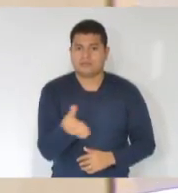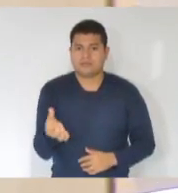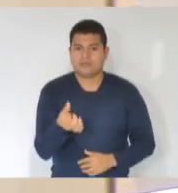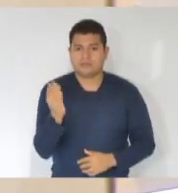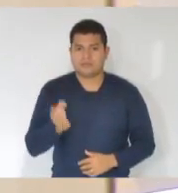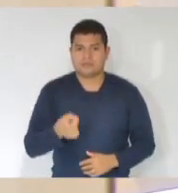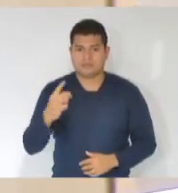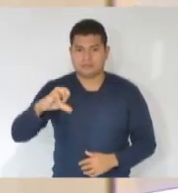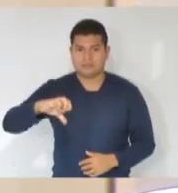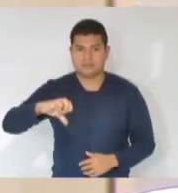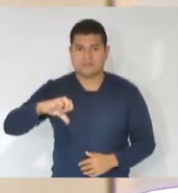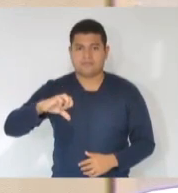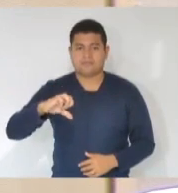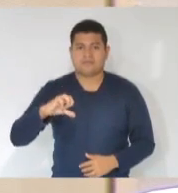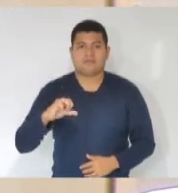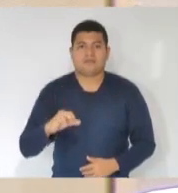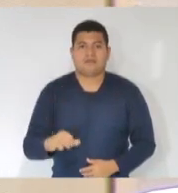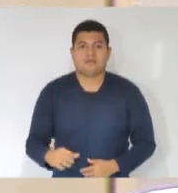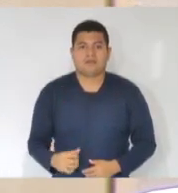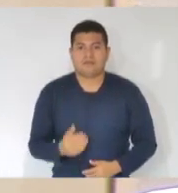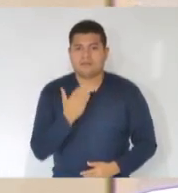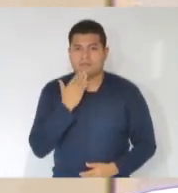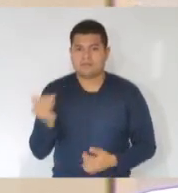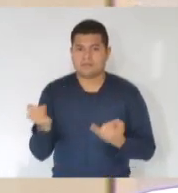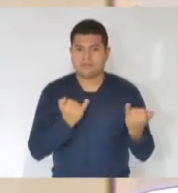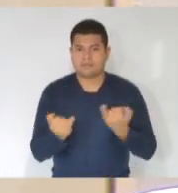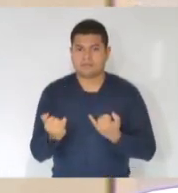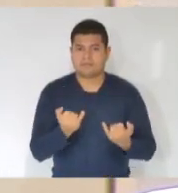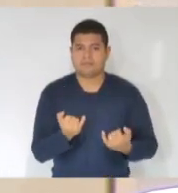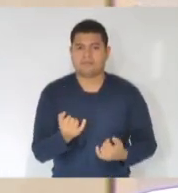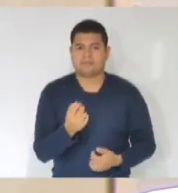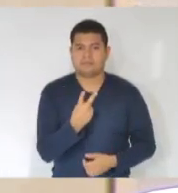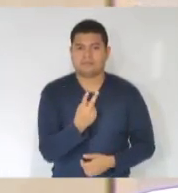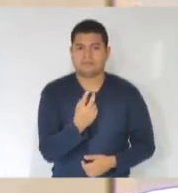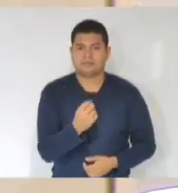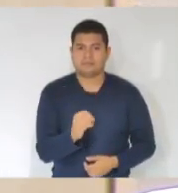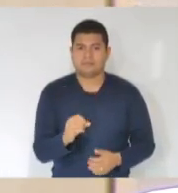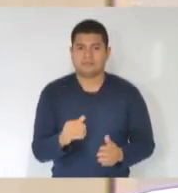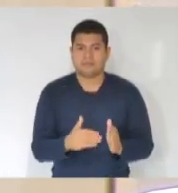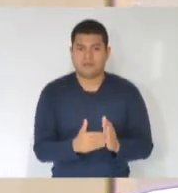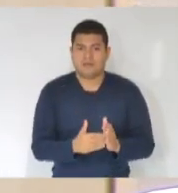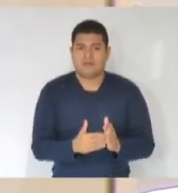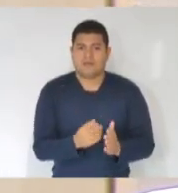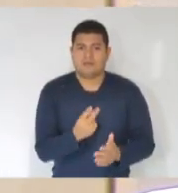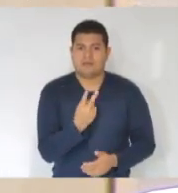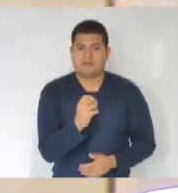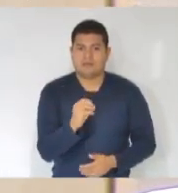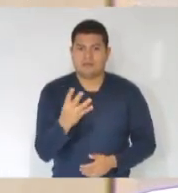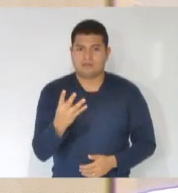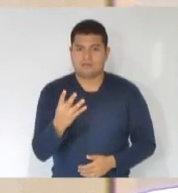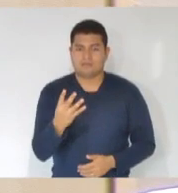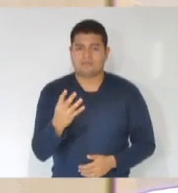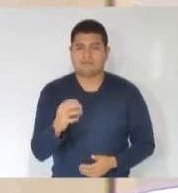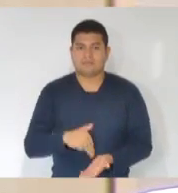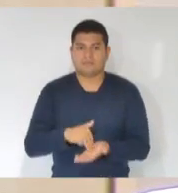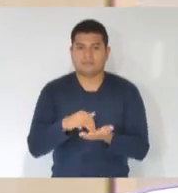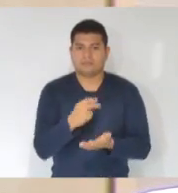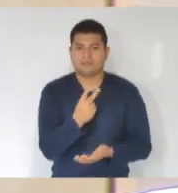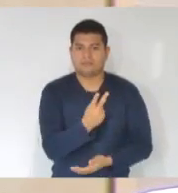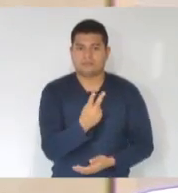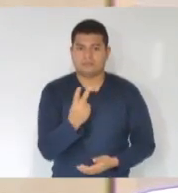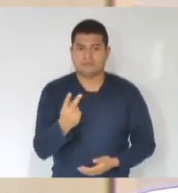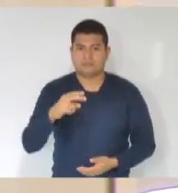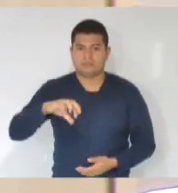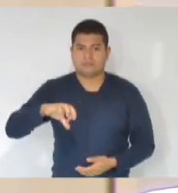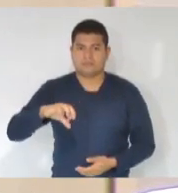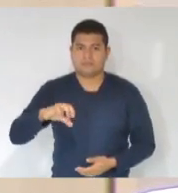2019. Foram aprovados os pedidos de informação números 202 a 204 e as moções 229